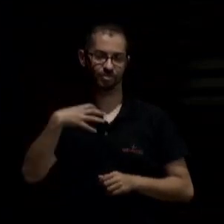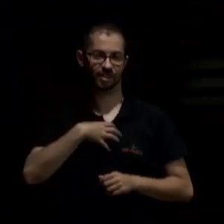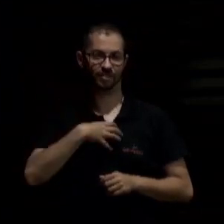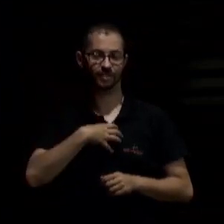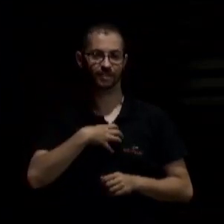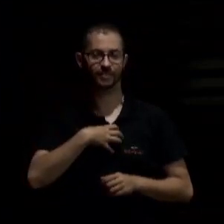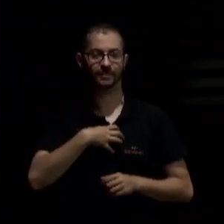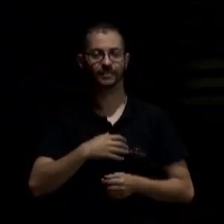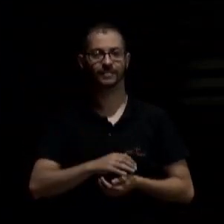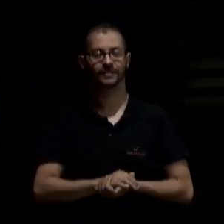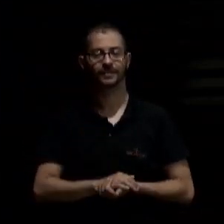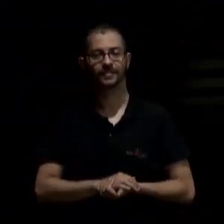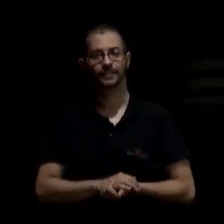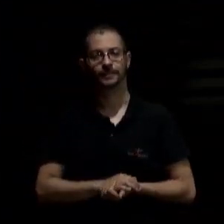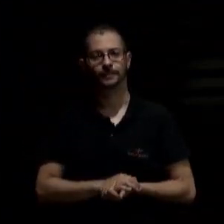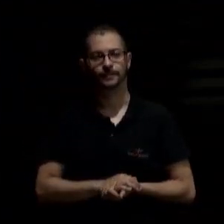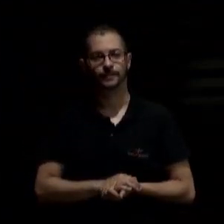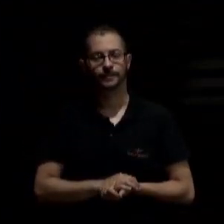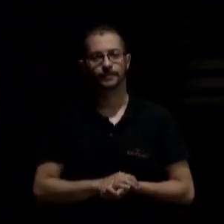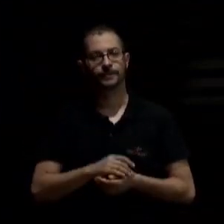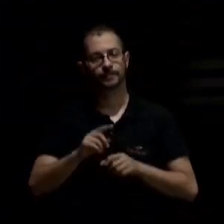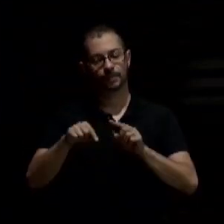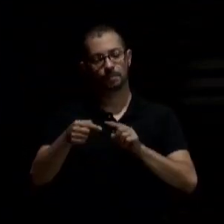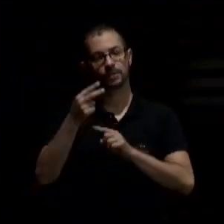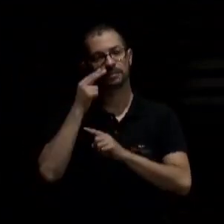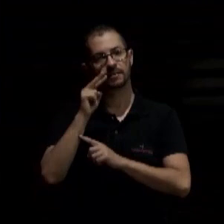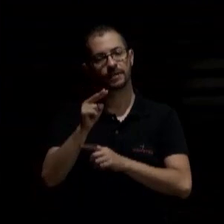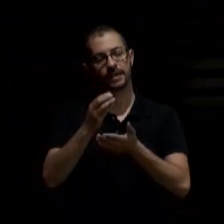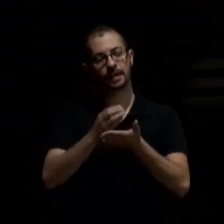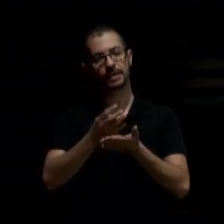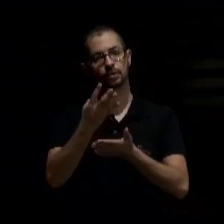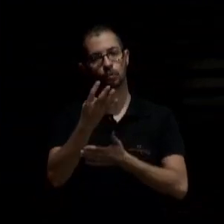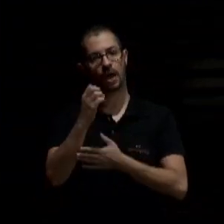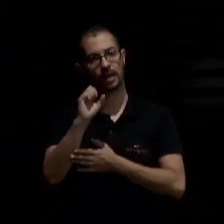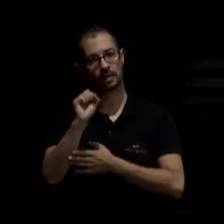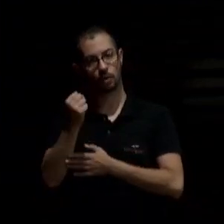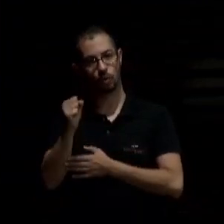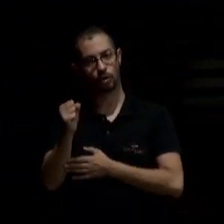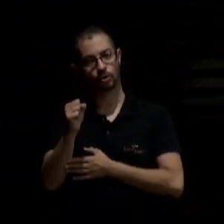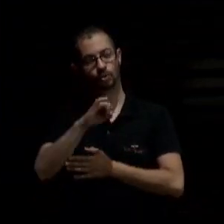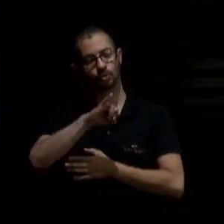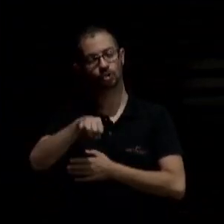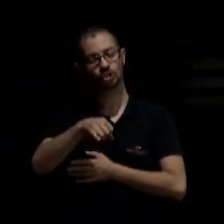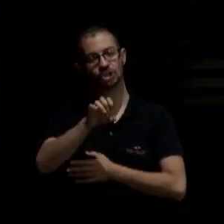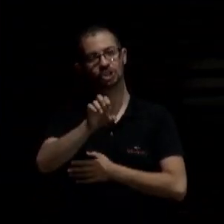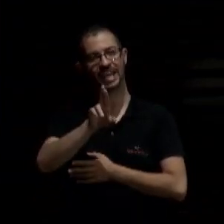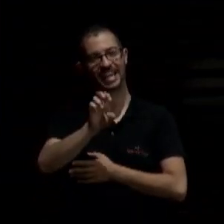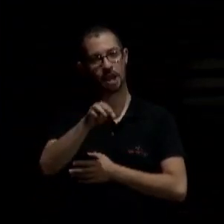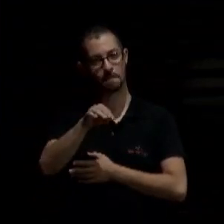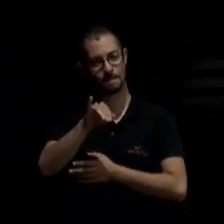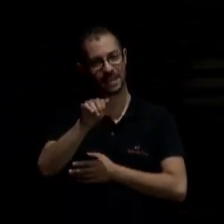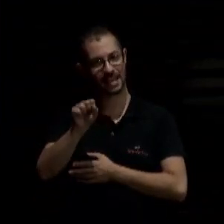Depois você vai ler capítulo 48 de Jeremias, guarda isso, não vai para o Fantástico. Vai